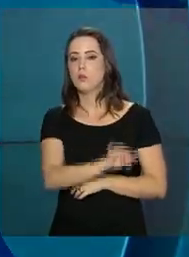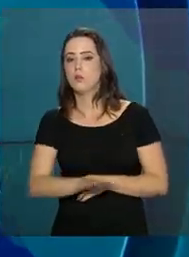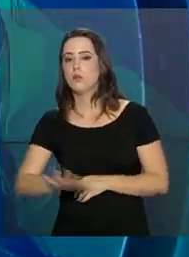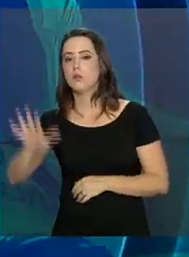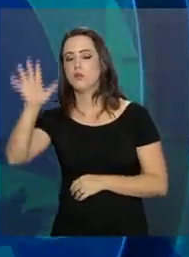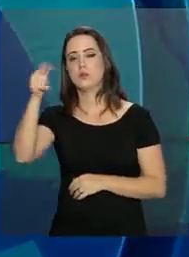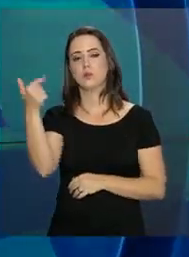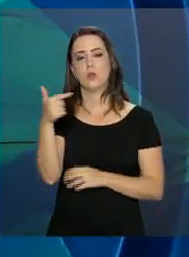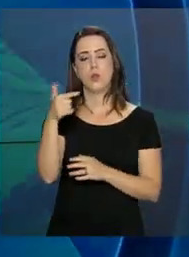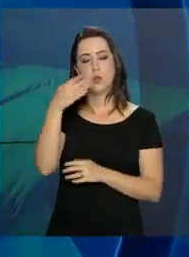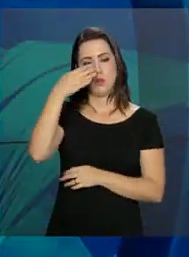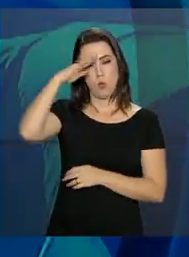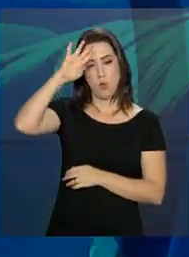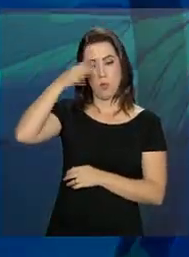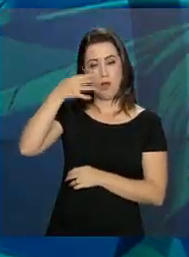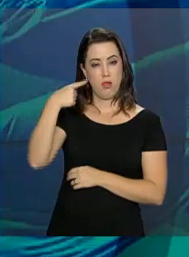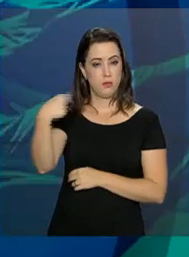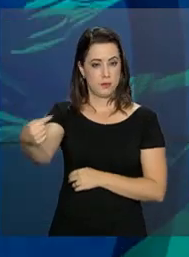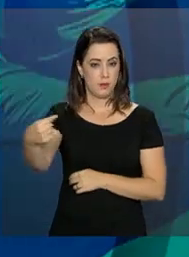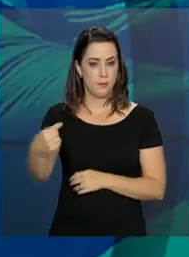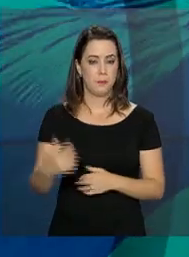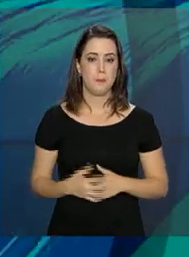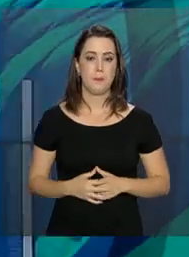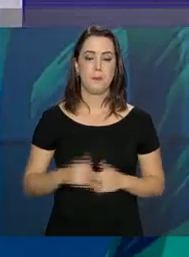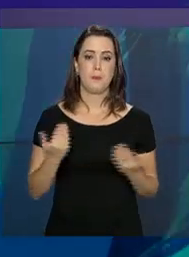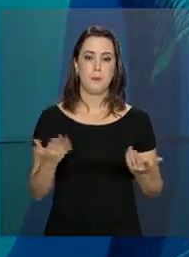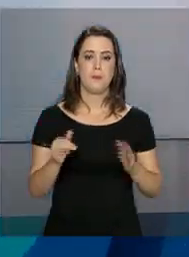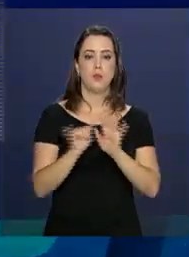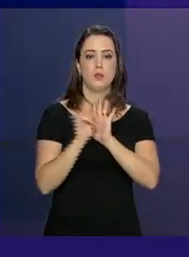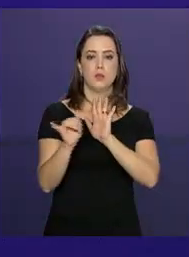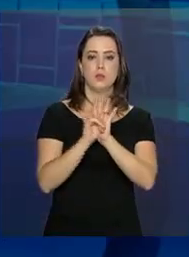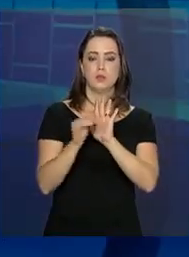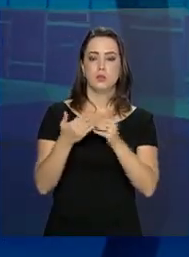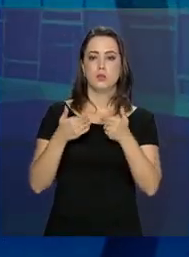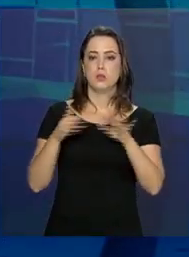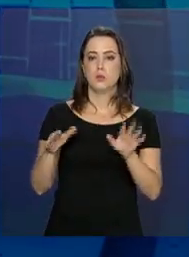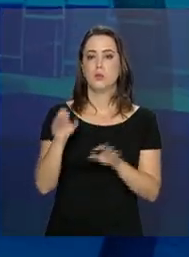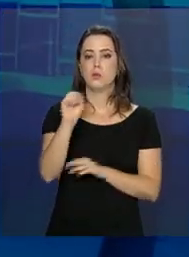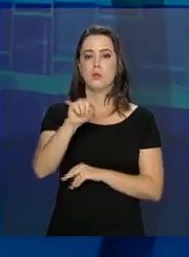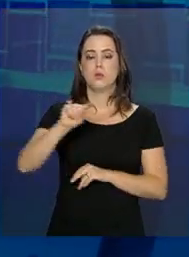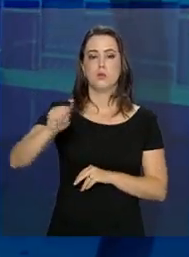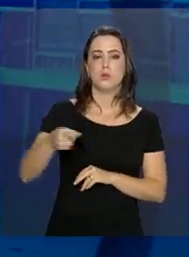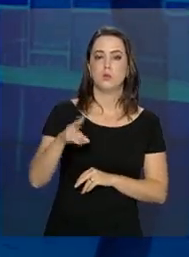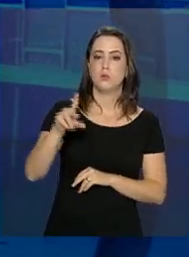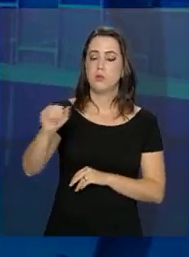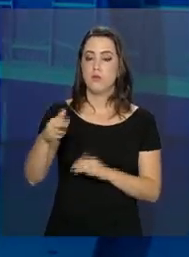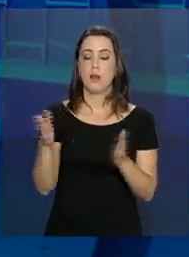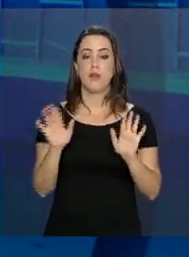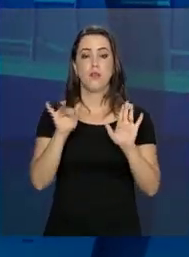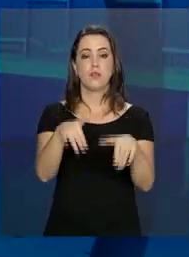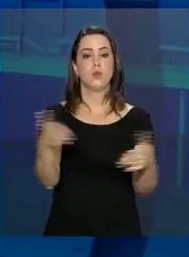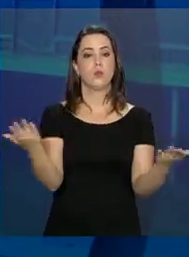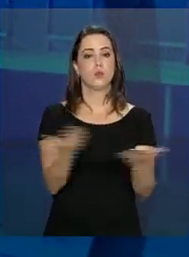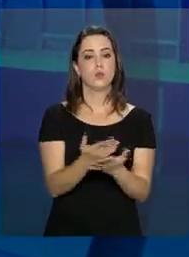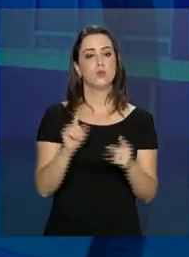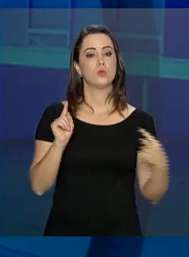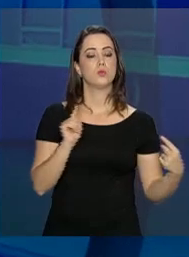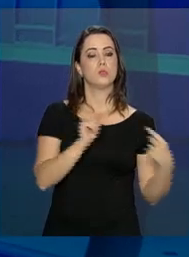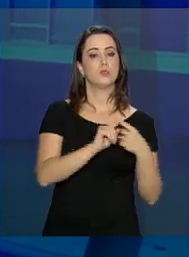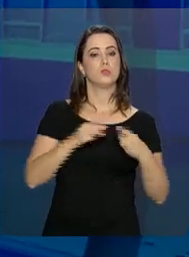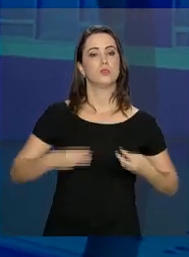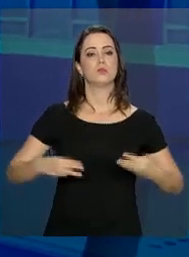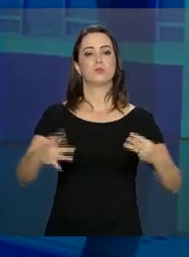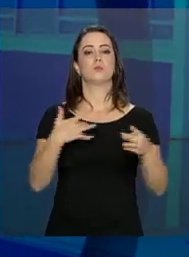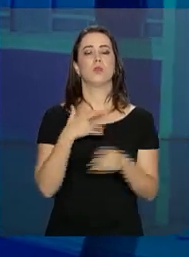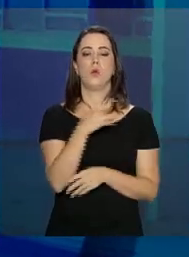ficarão desassistidos com a saída dos profissionais cubanos o edital que abriu mais de 8 mil vagas termina hoje e de acordo com o ministério da